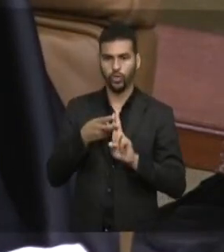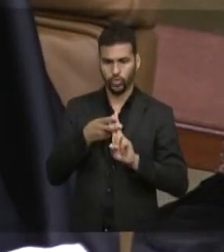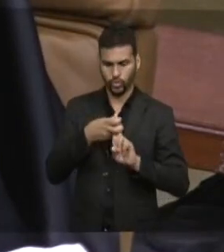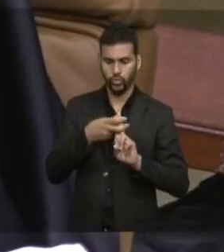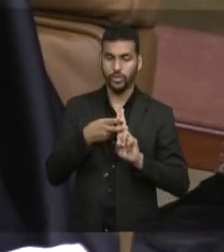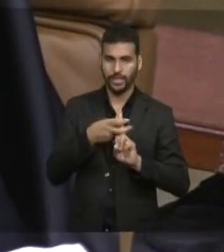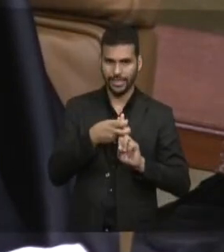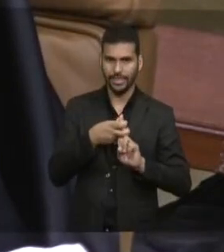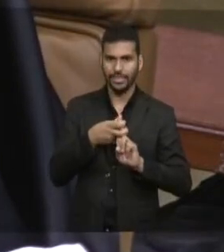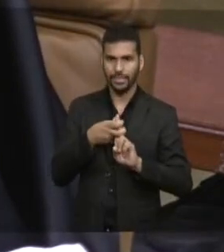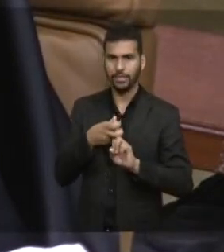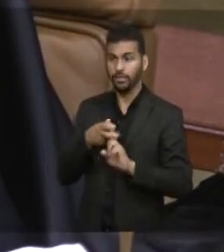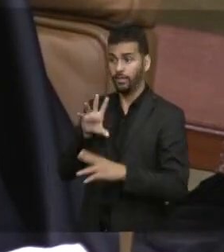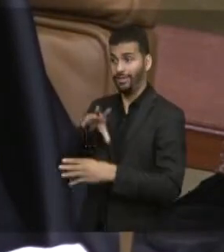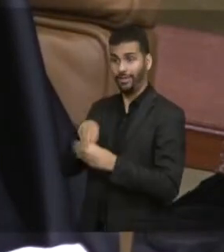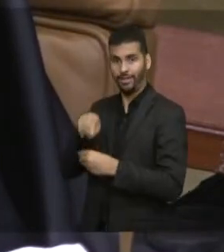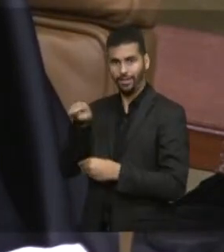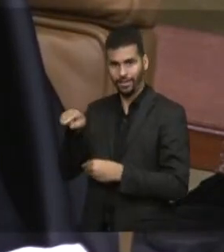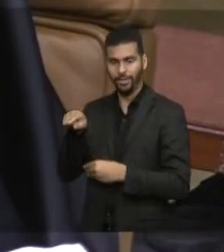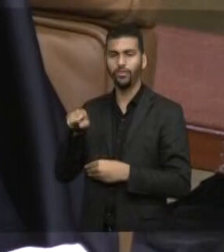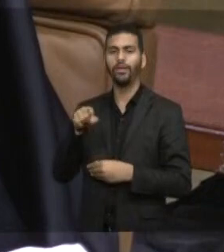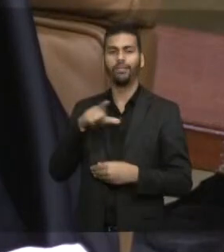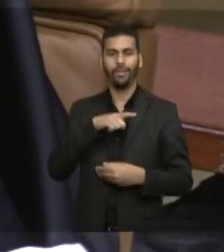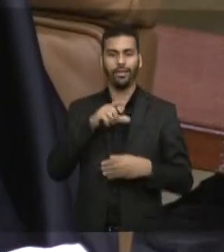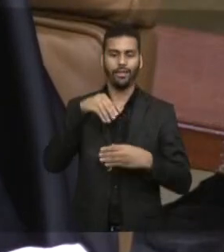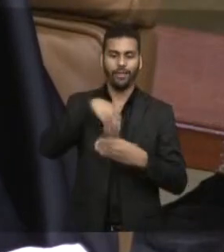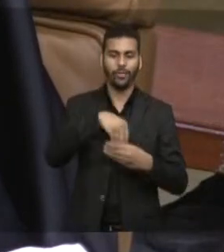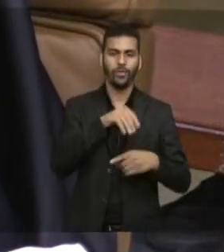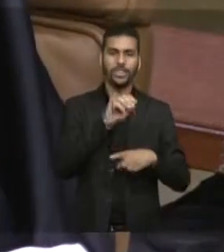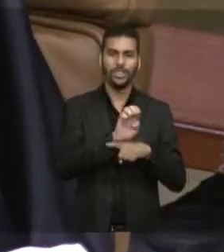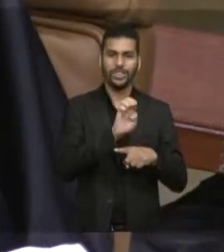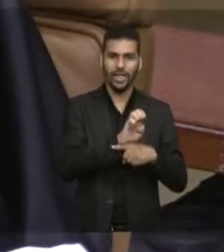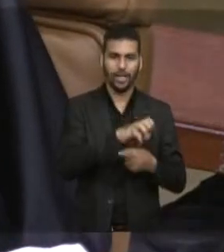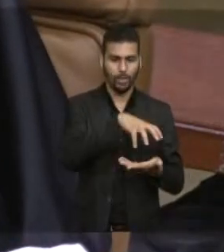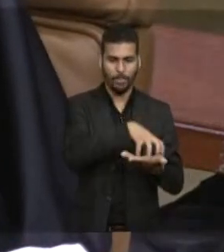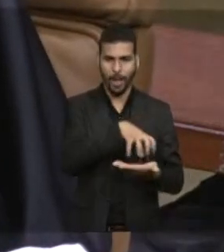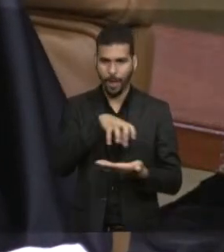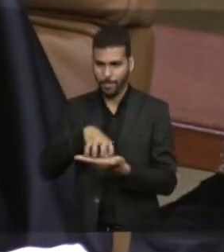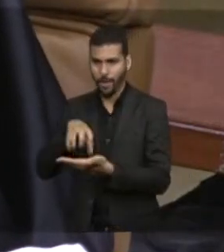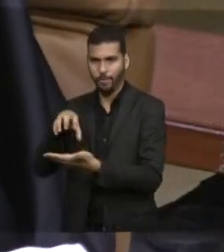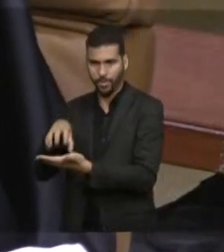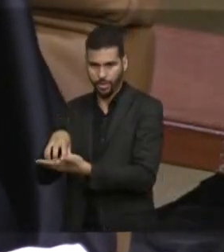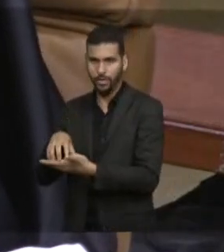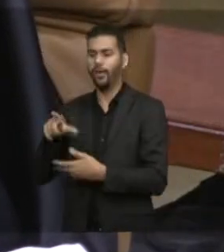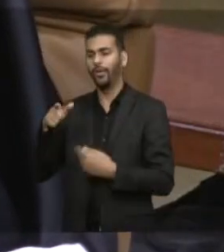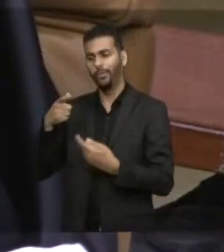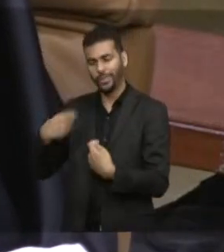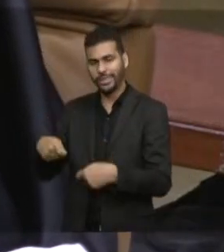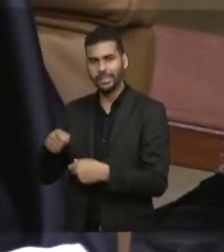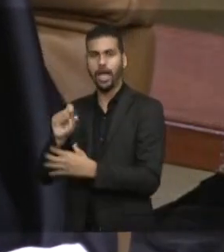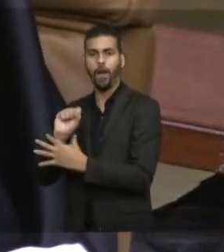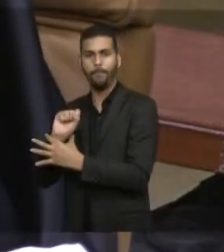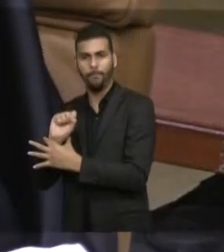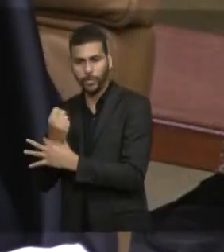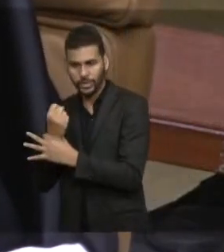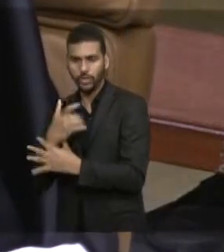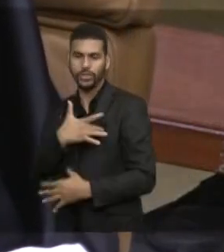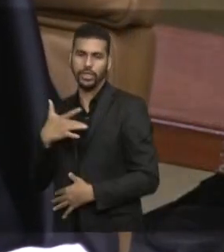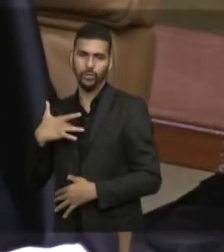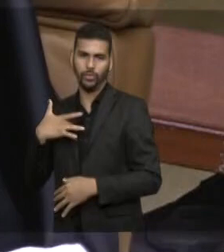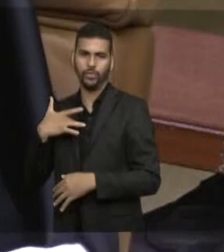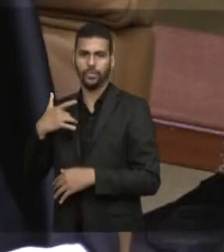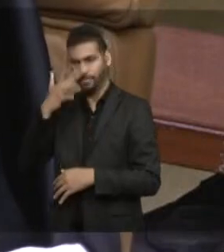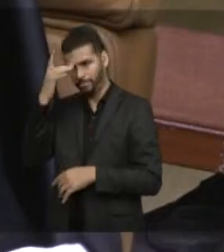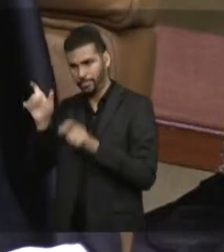no âmbito da execução descentralizada dos estados inclui-se as ações de proteção à saúde do trabalhador e